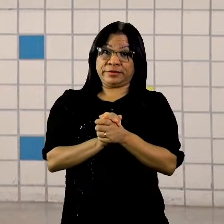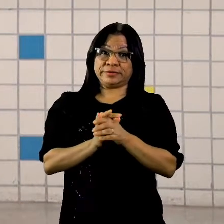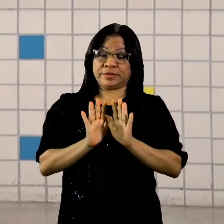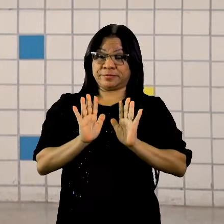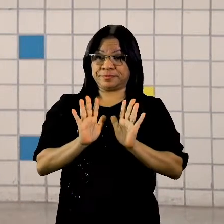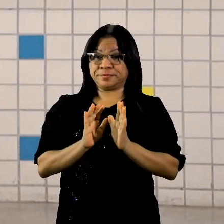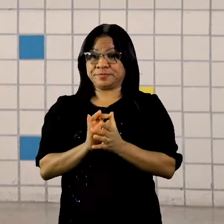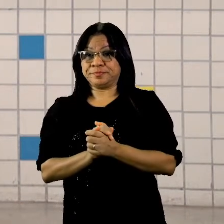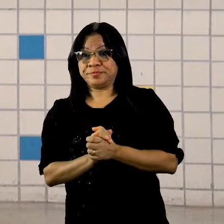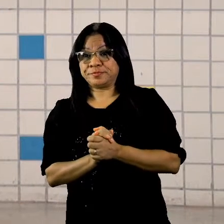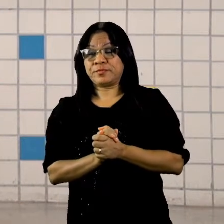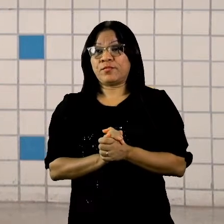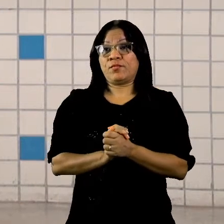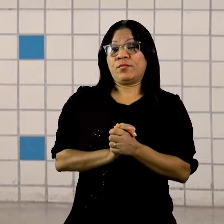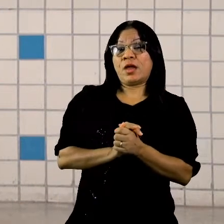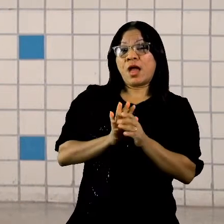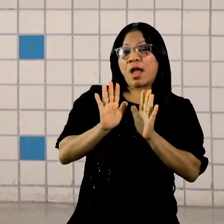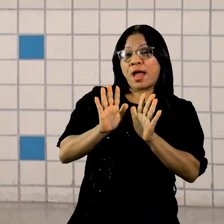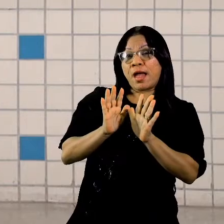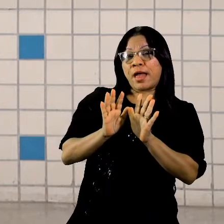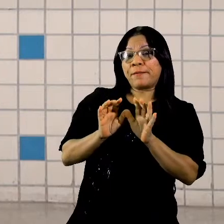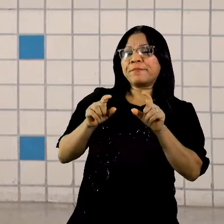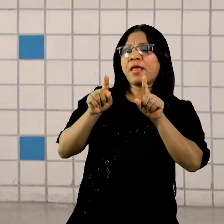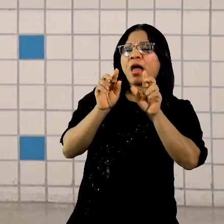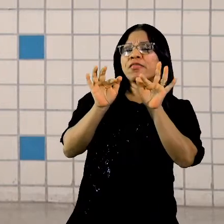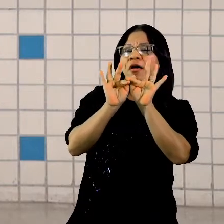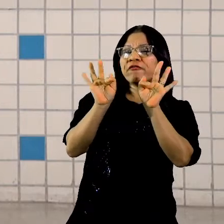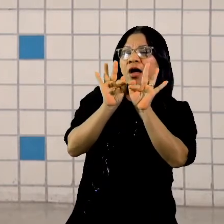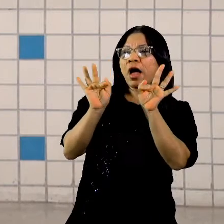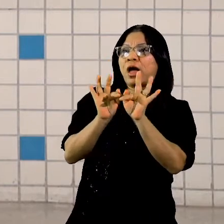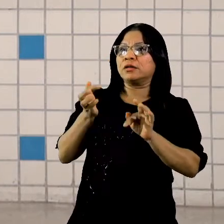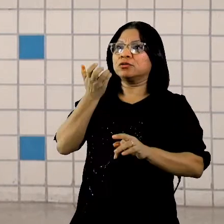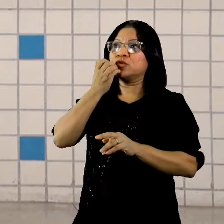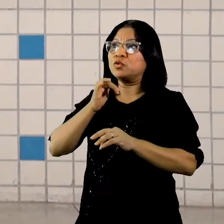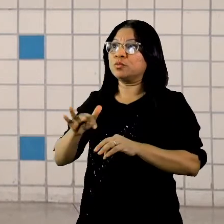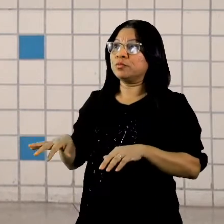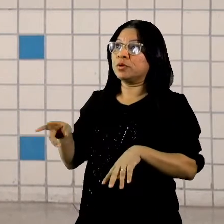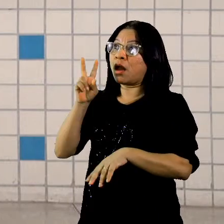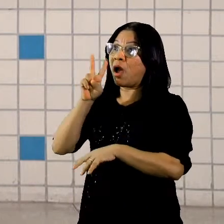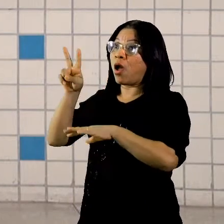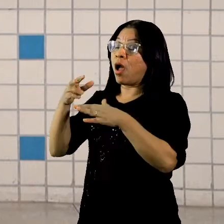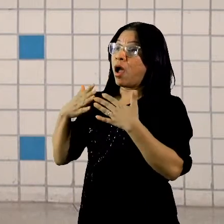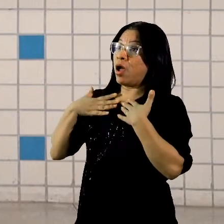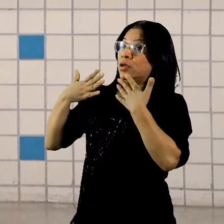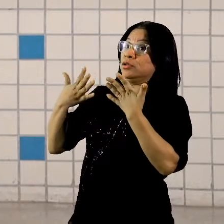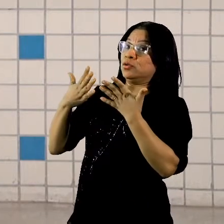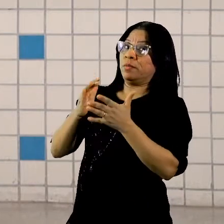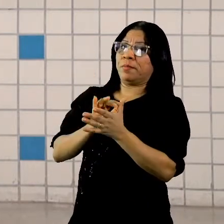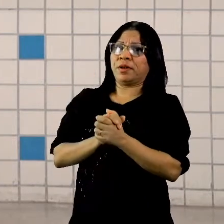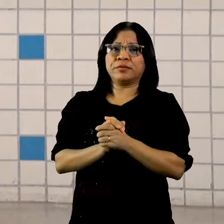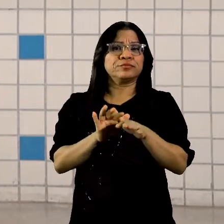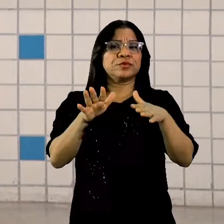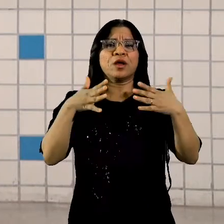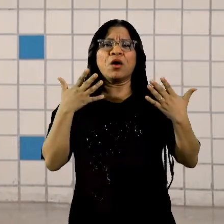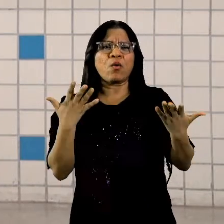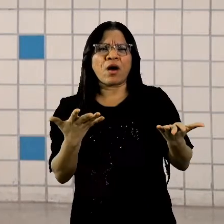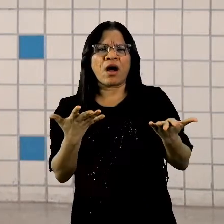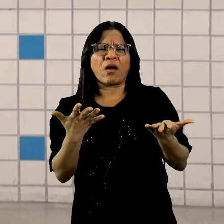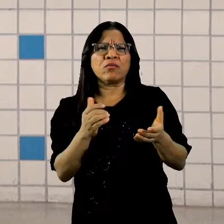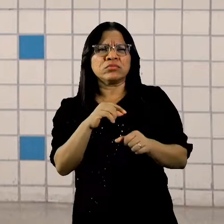O ponto final foi empregado para fechar um período que contém uma oração, 2